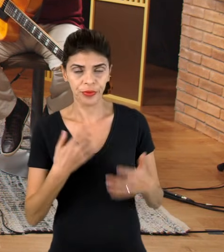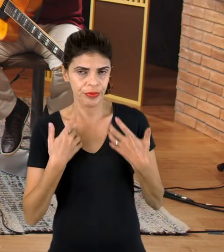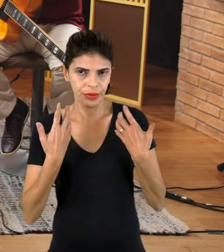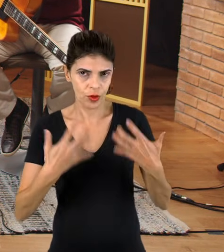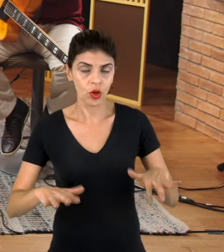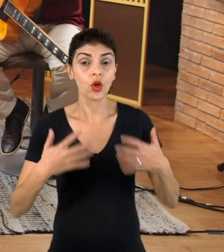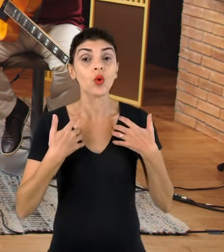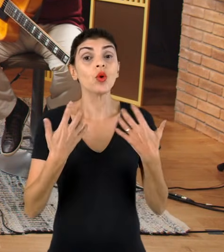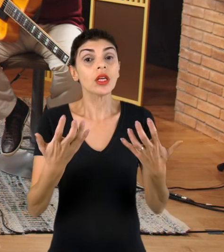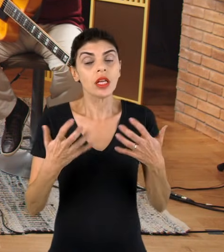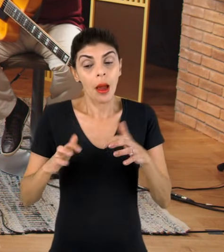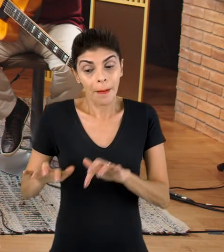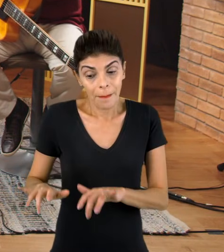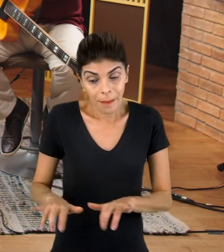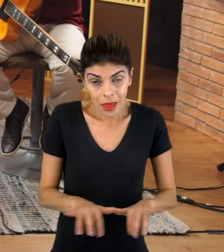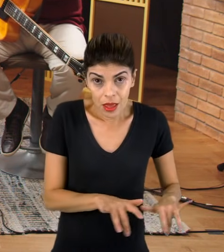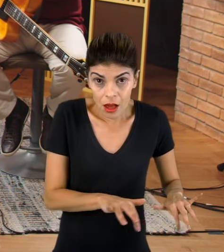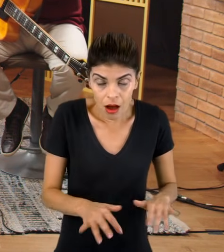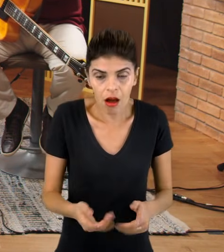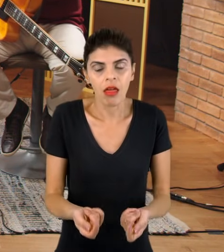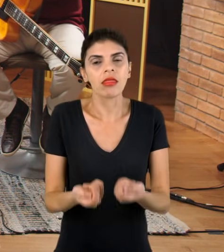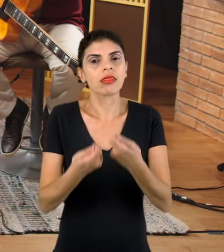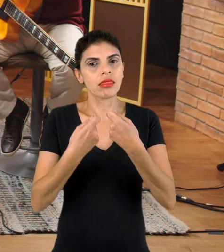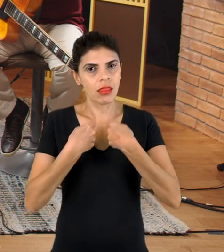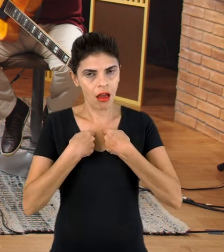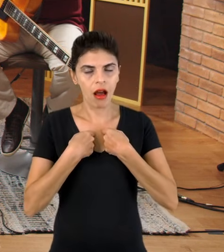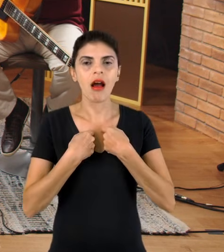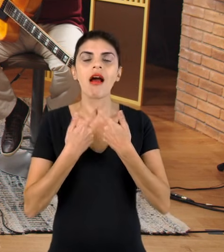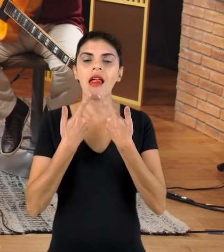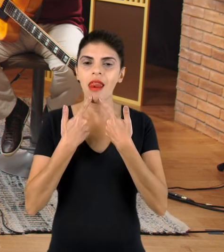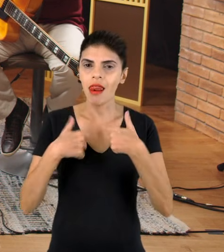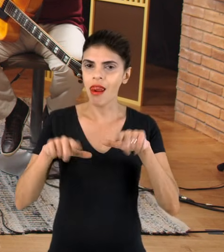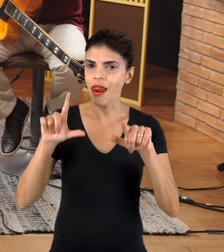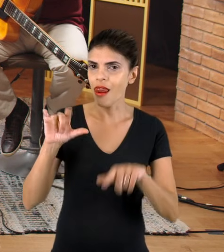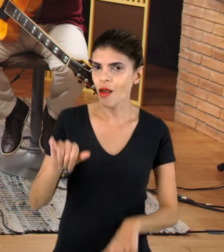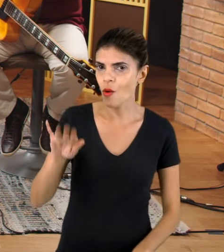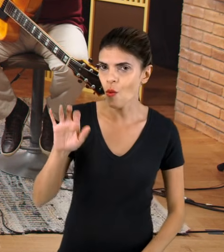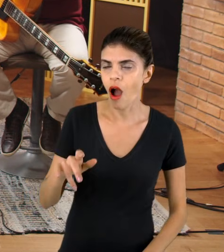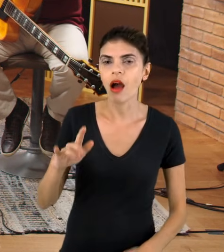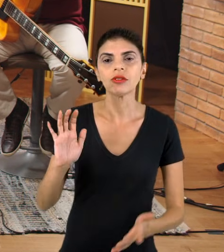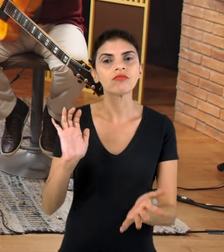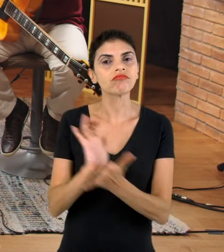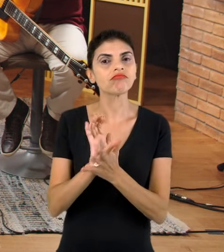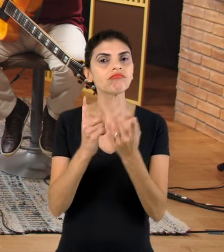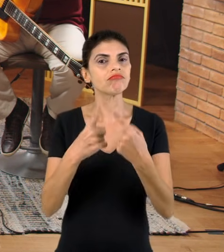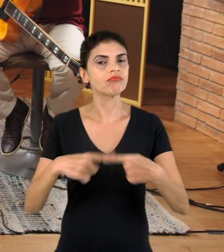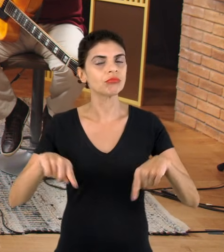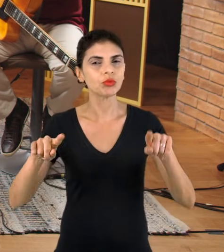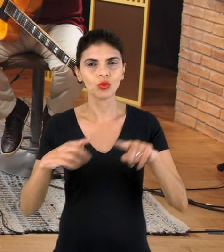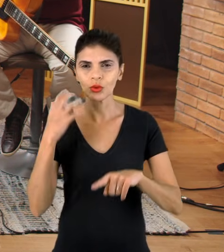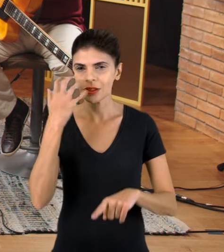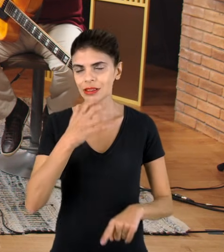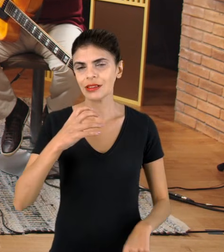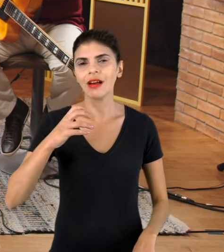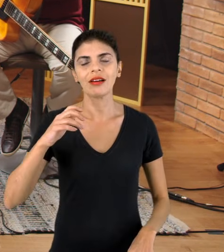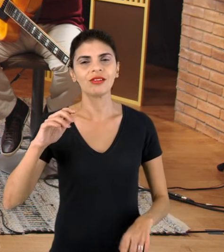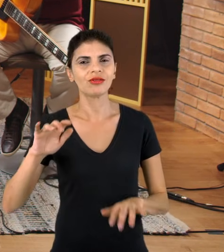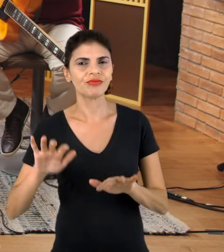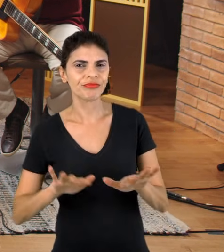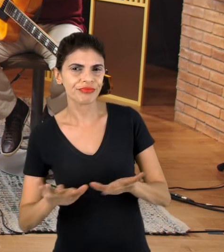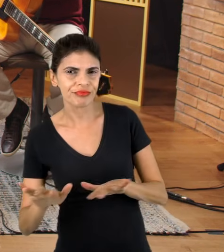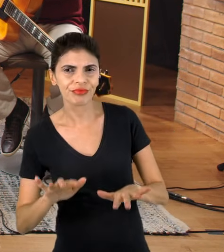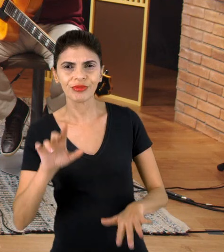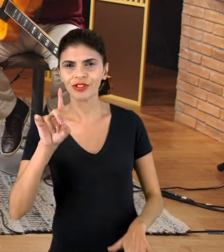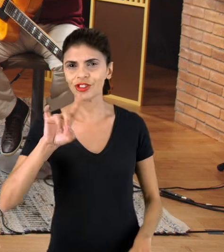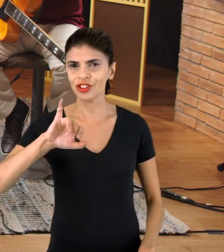piano, O teu que piano. trouxesse, claro, essa linguagem jazzística, mas muito dessa música moderna, né, que o VJ faz, que o